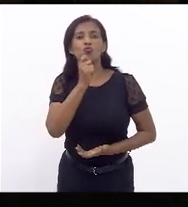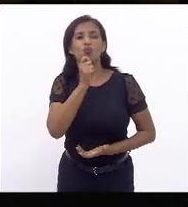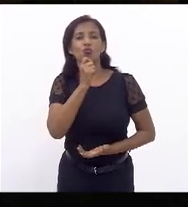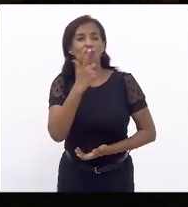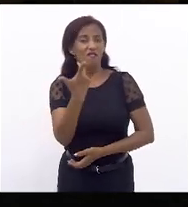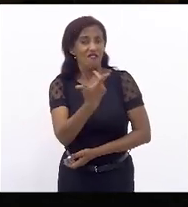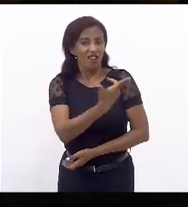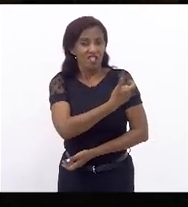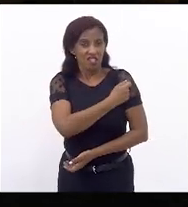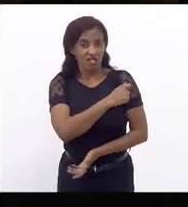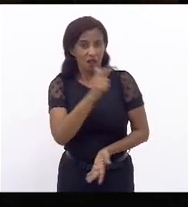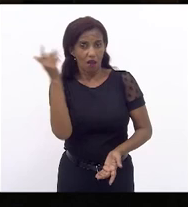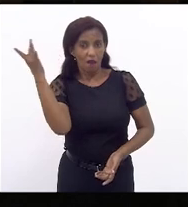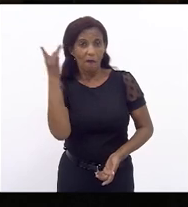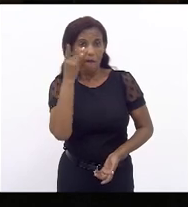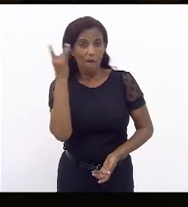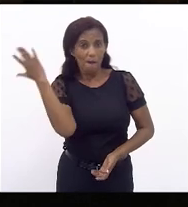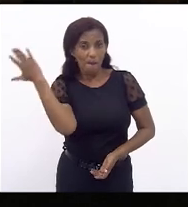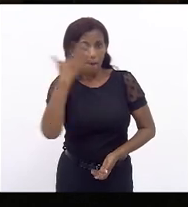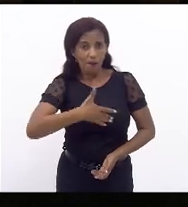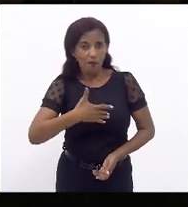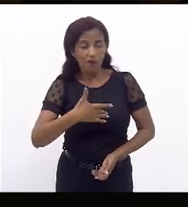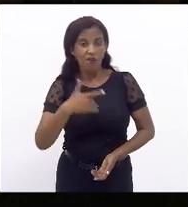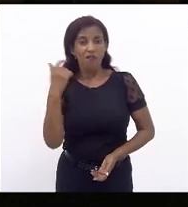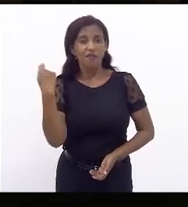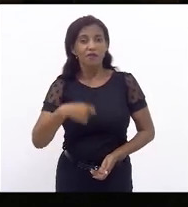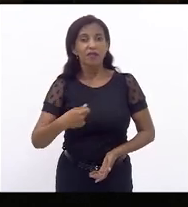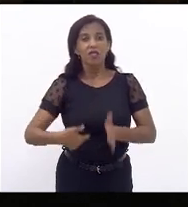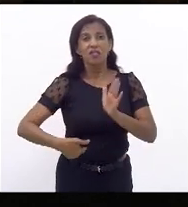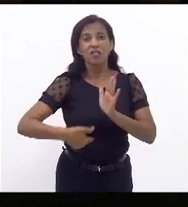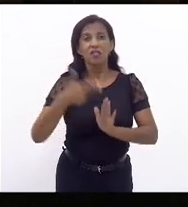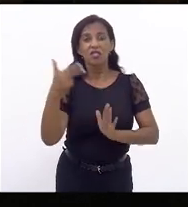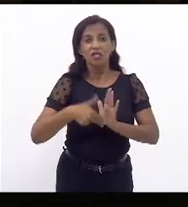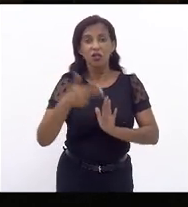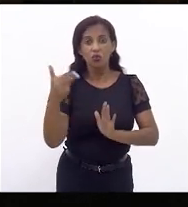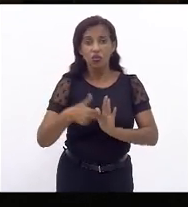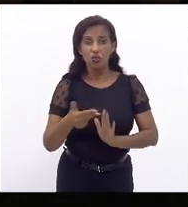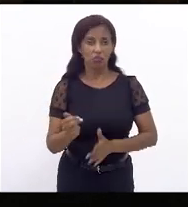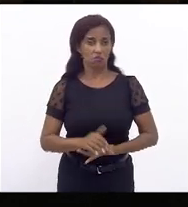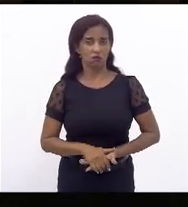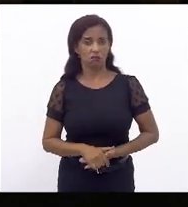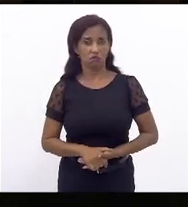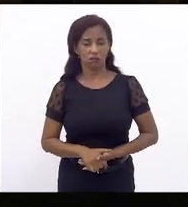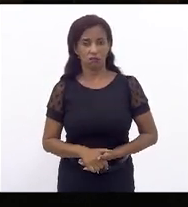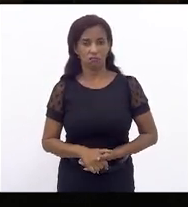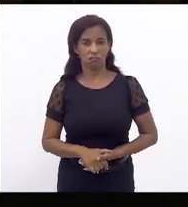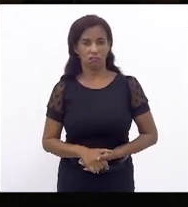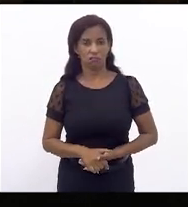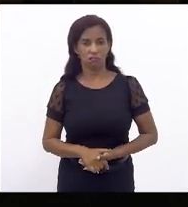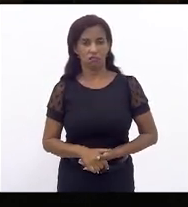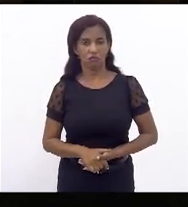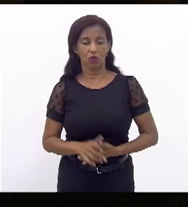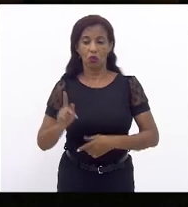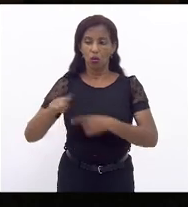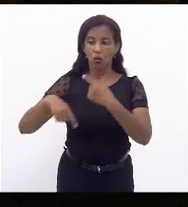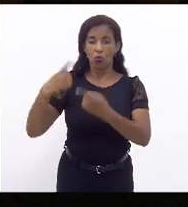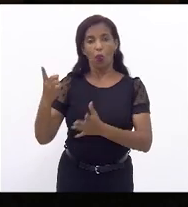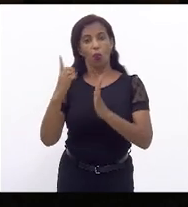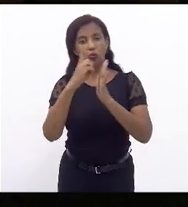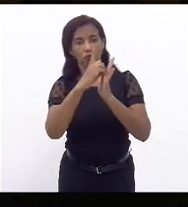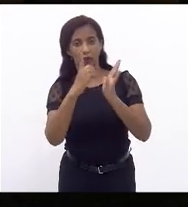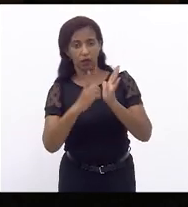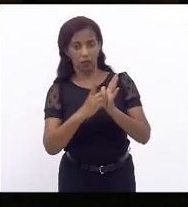estivessem vacinadas fizessem cirurgias eletivas. No outro